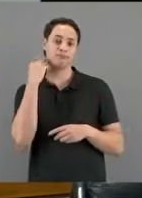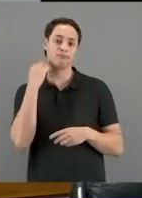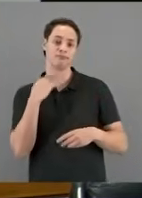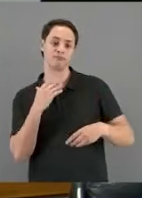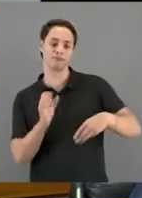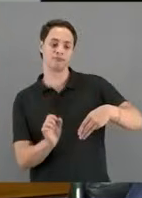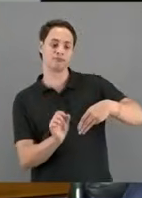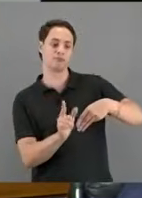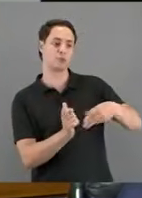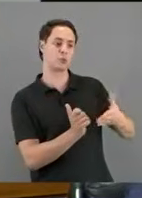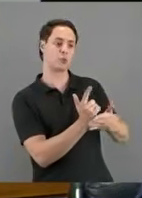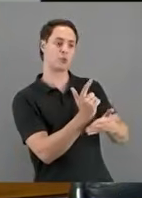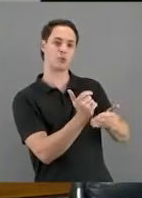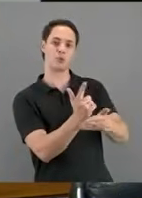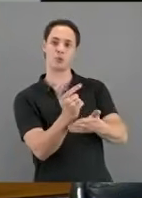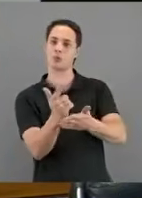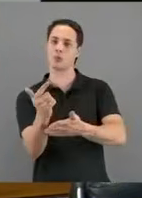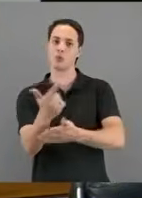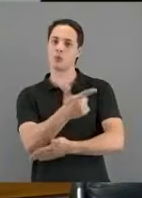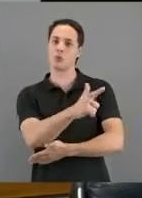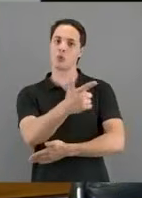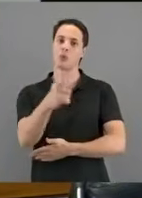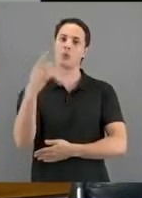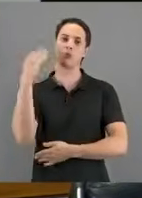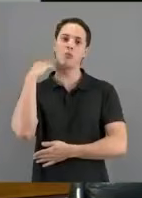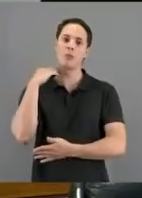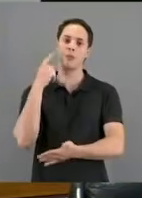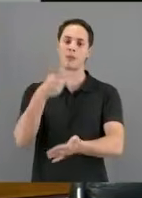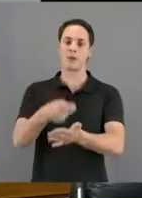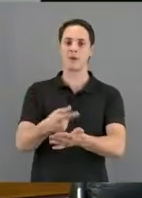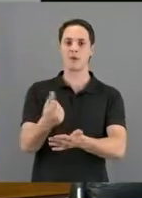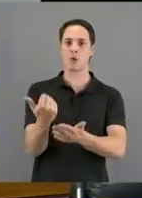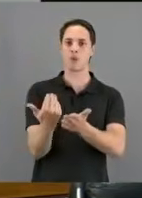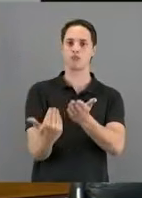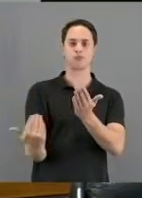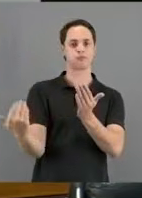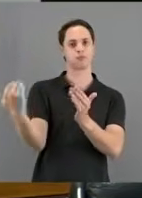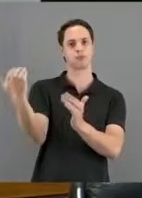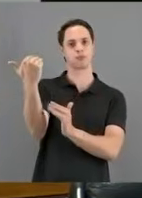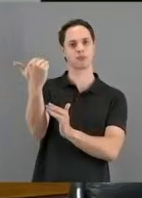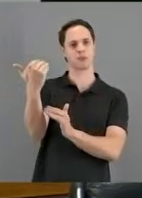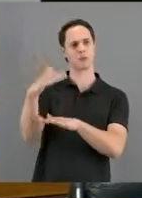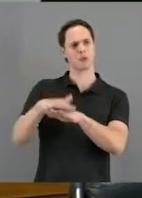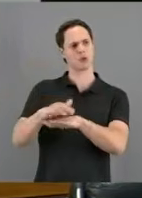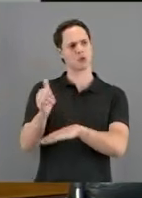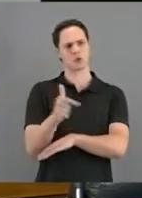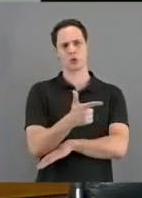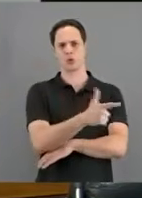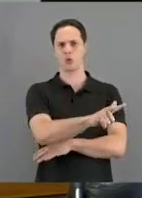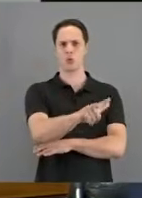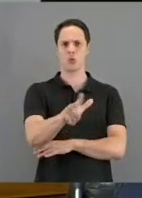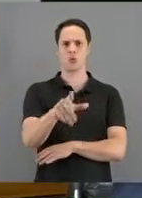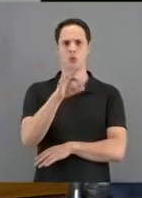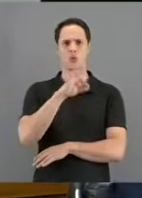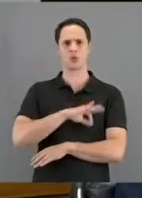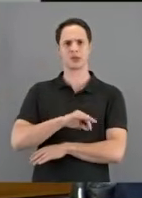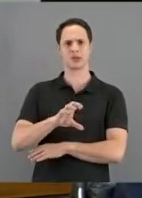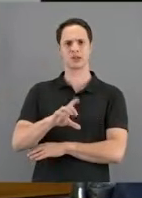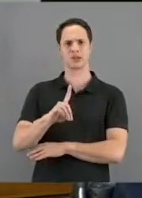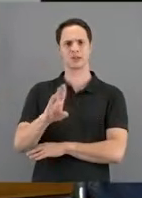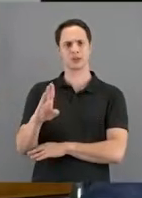outros bancos, pagava valores no mercado muito acima do que os outros bancos da remuneração de